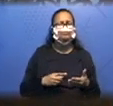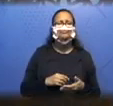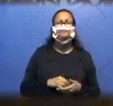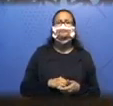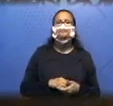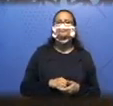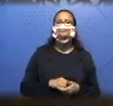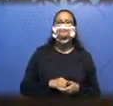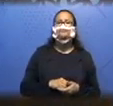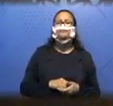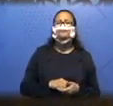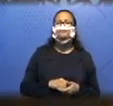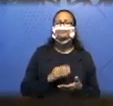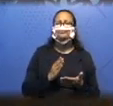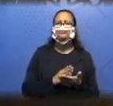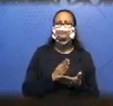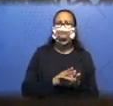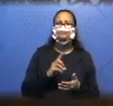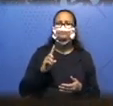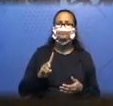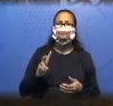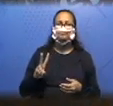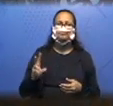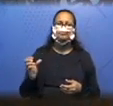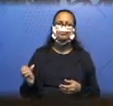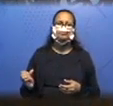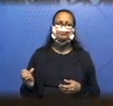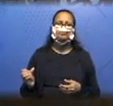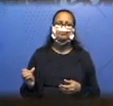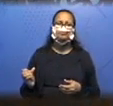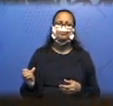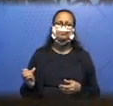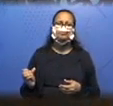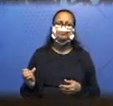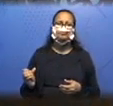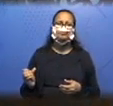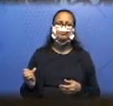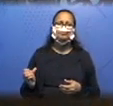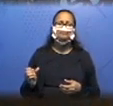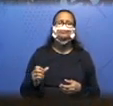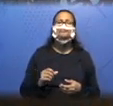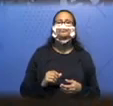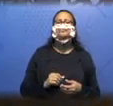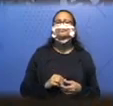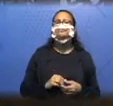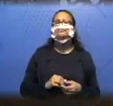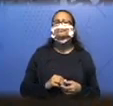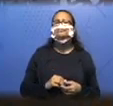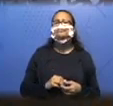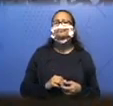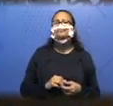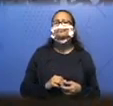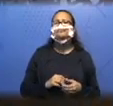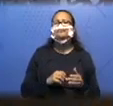material, pessoal, tá bom? Então, 926 retoma, como o vídeo também já